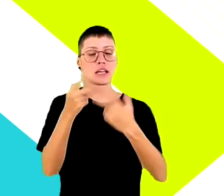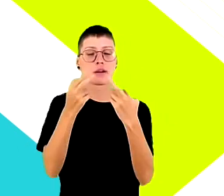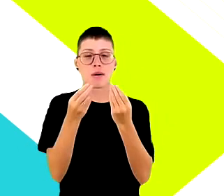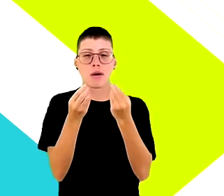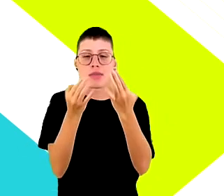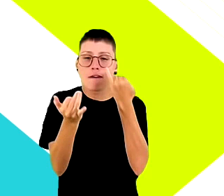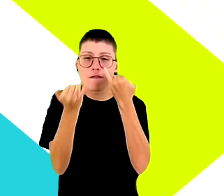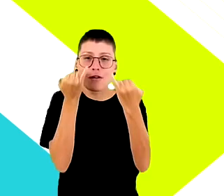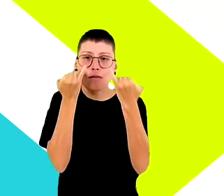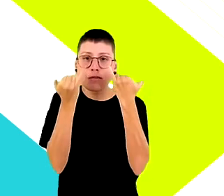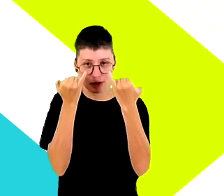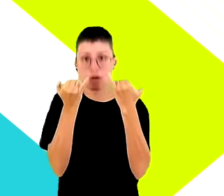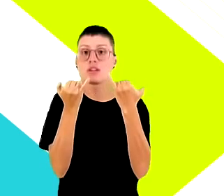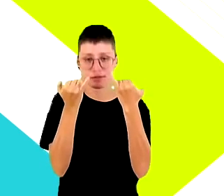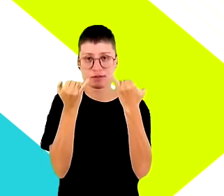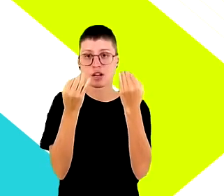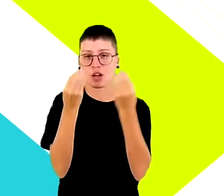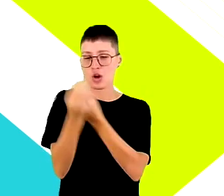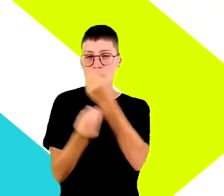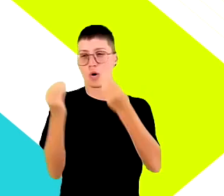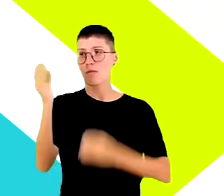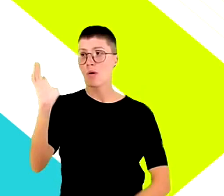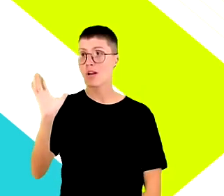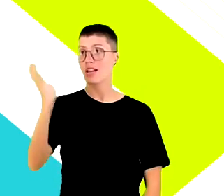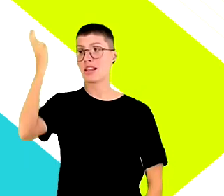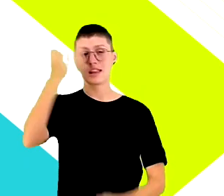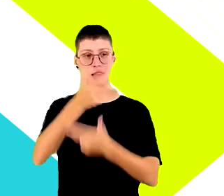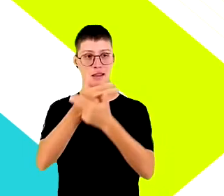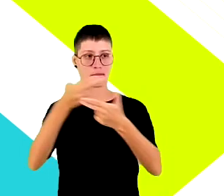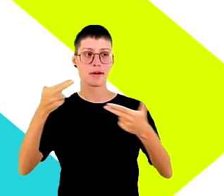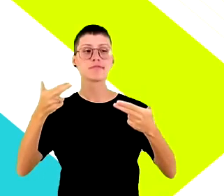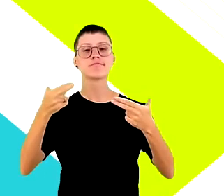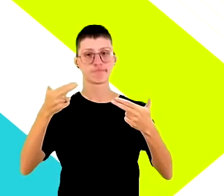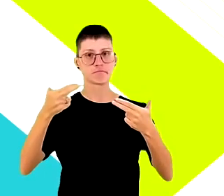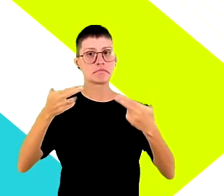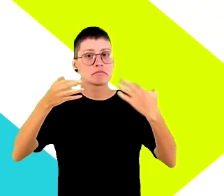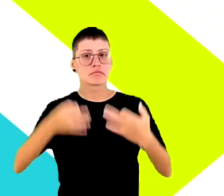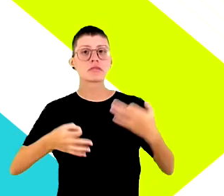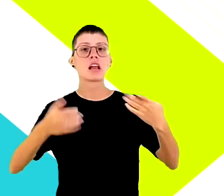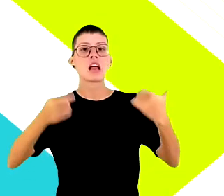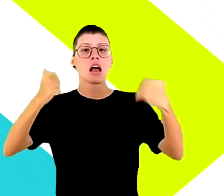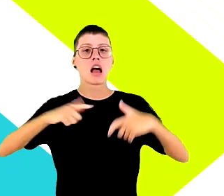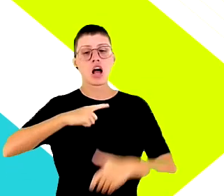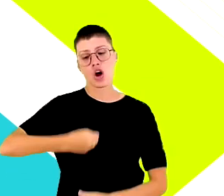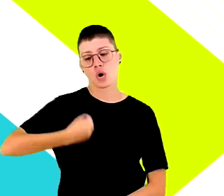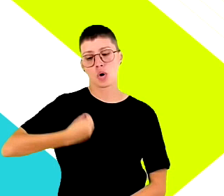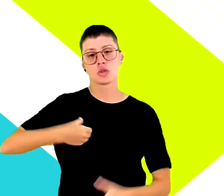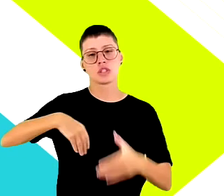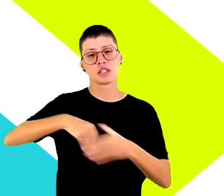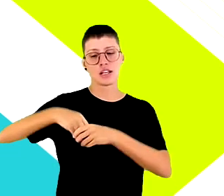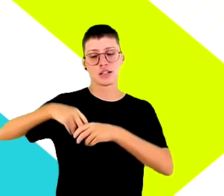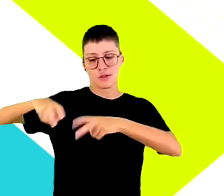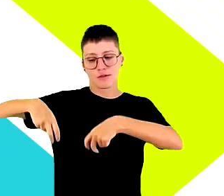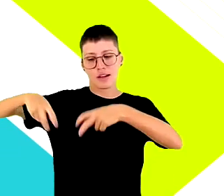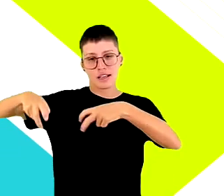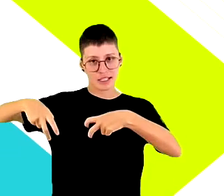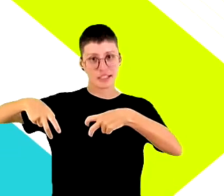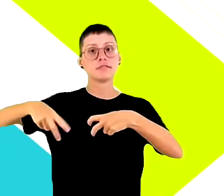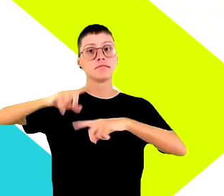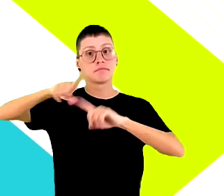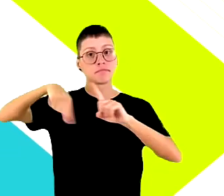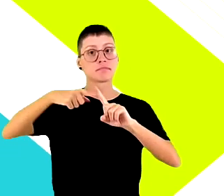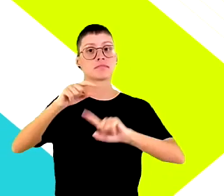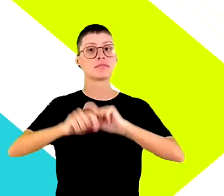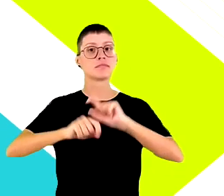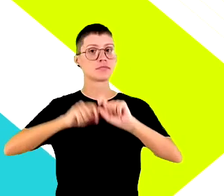do microclima, de exatamente onde está o dispositivo instalado na fazenda. E, além disso, não é só